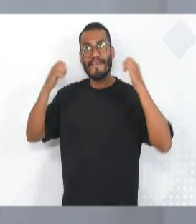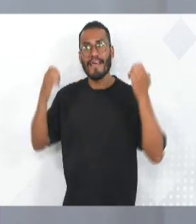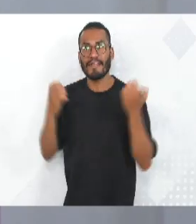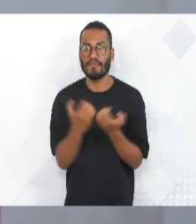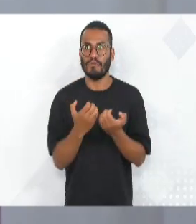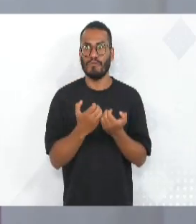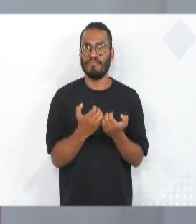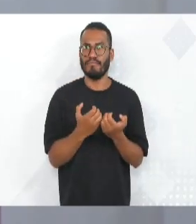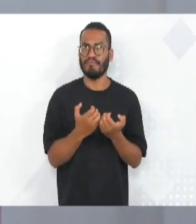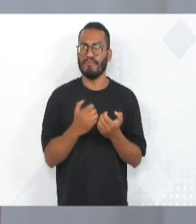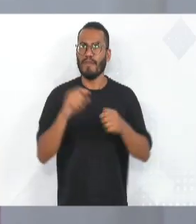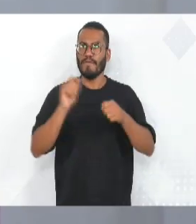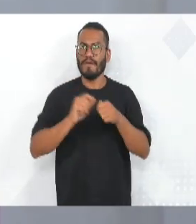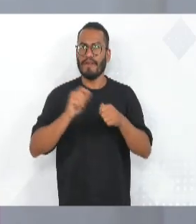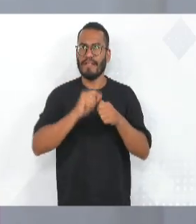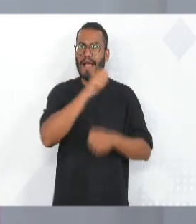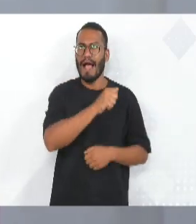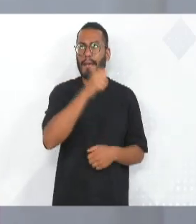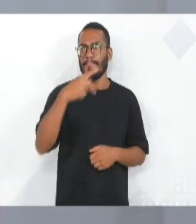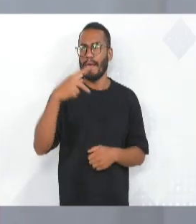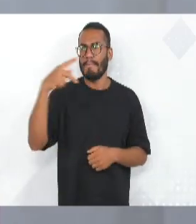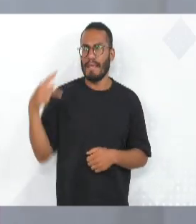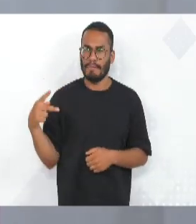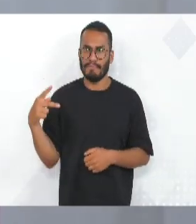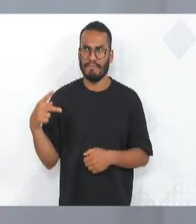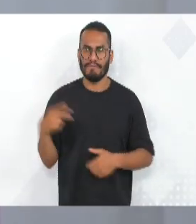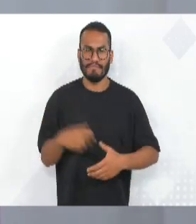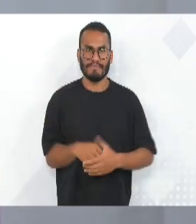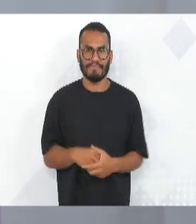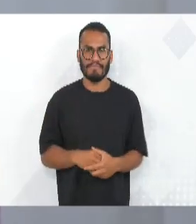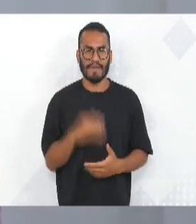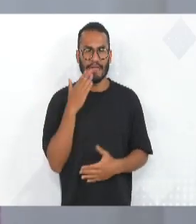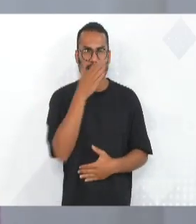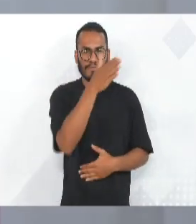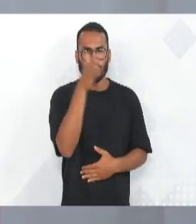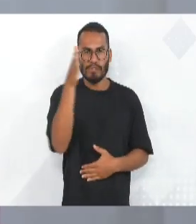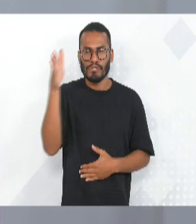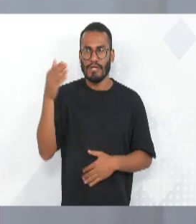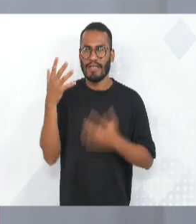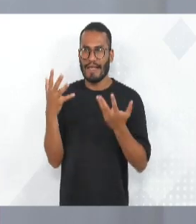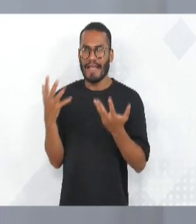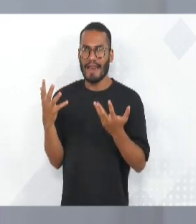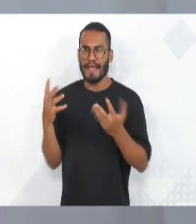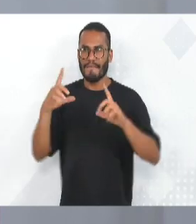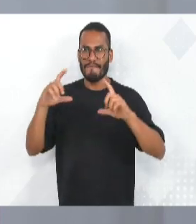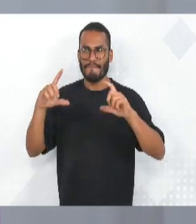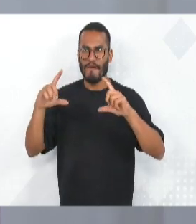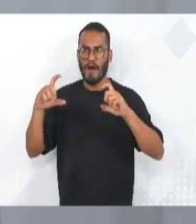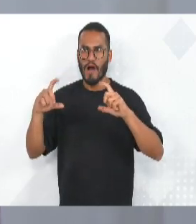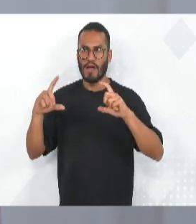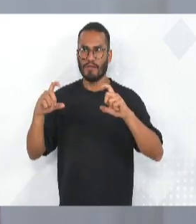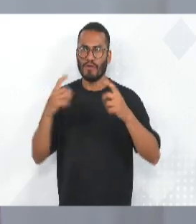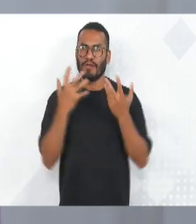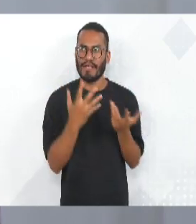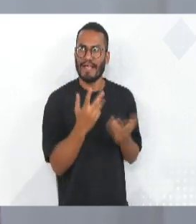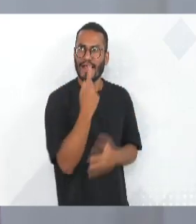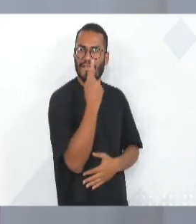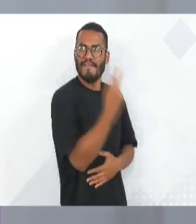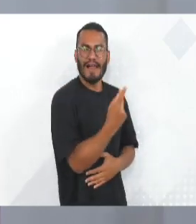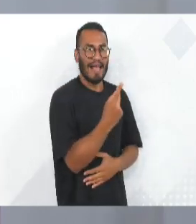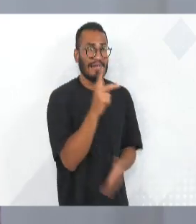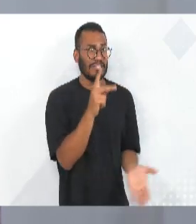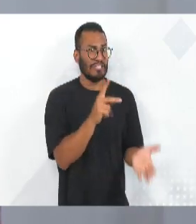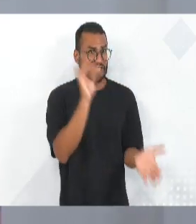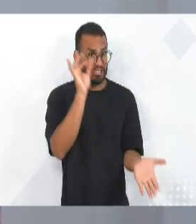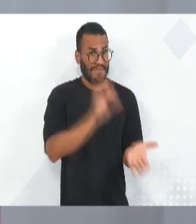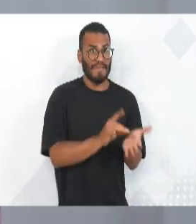que são feitos pelas Apps querer bater foto e querer falar se